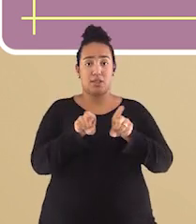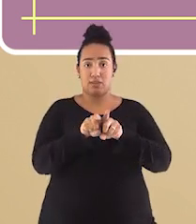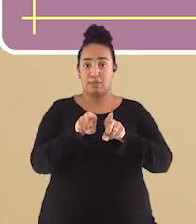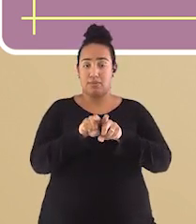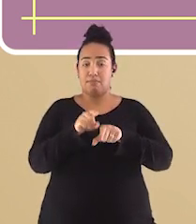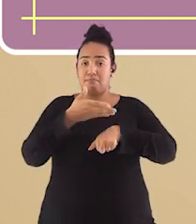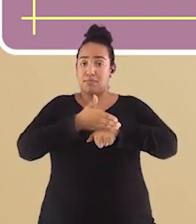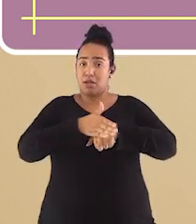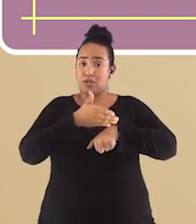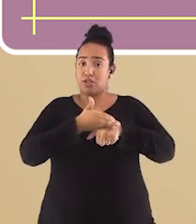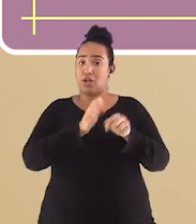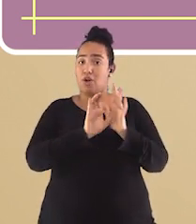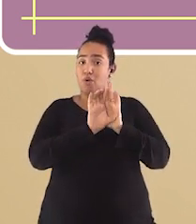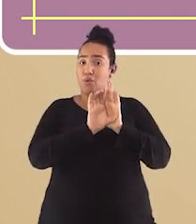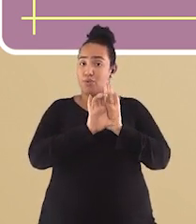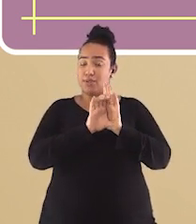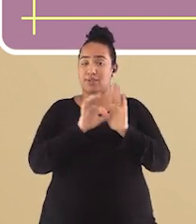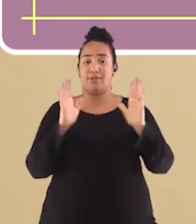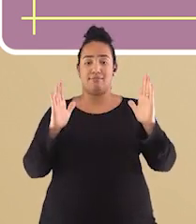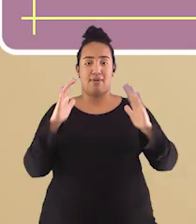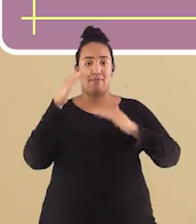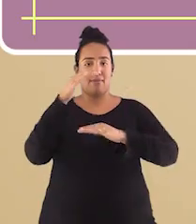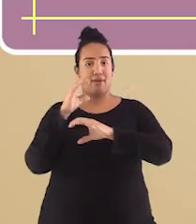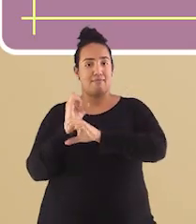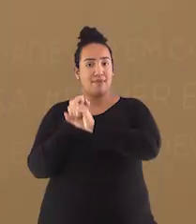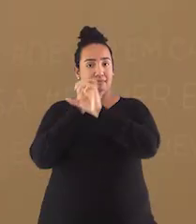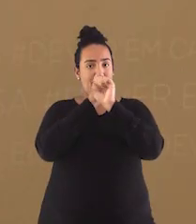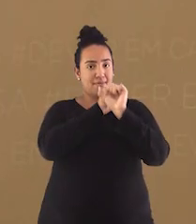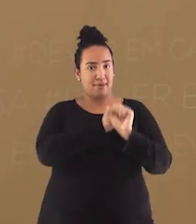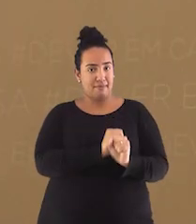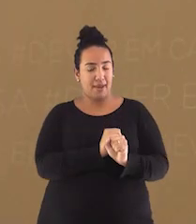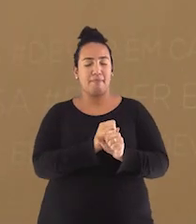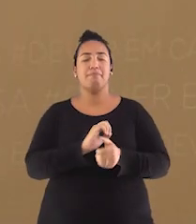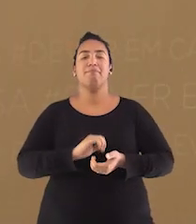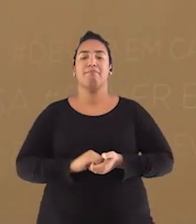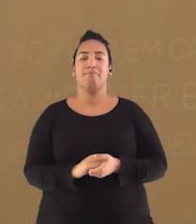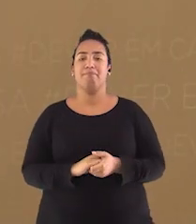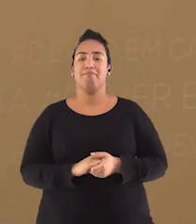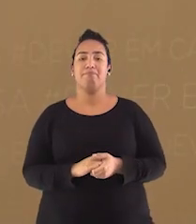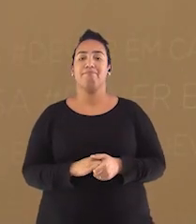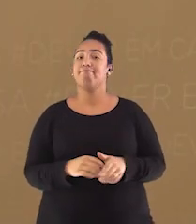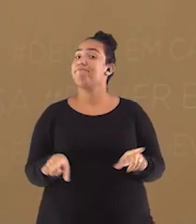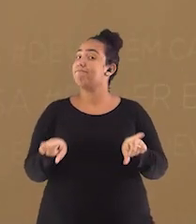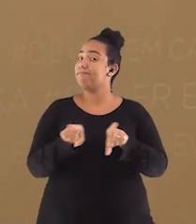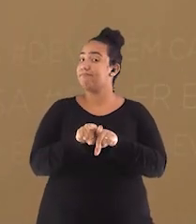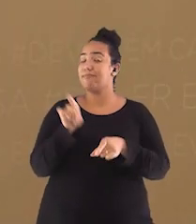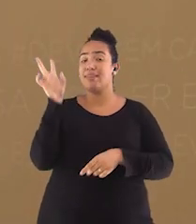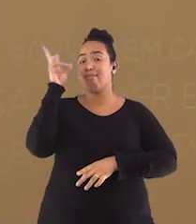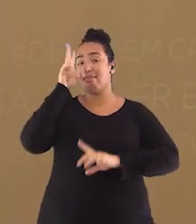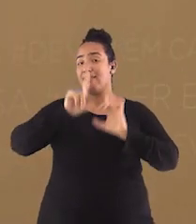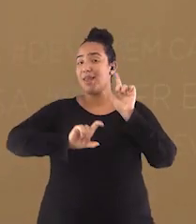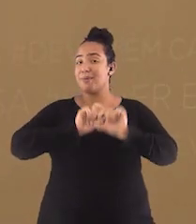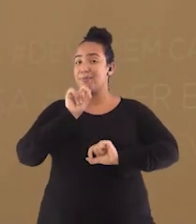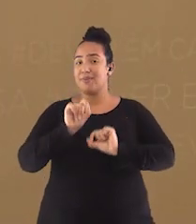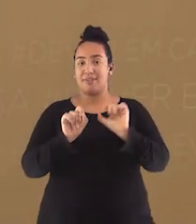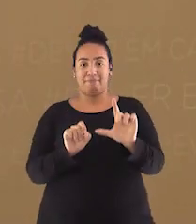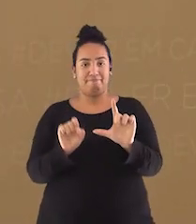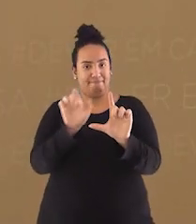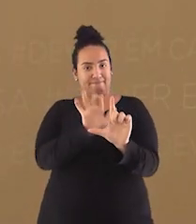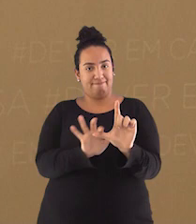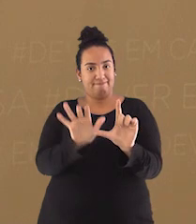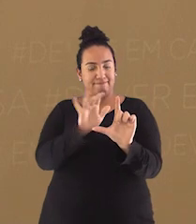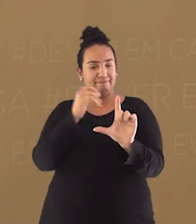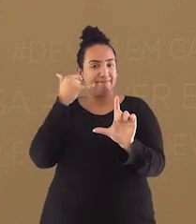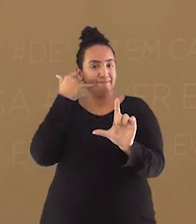os conceitos de perímetro na resolução de problemas e pessoal não se esqueçam de apontar a câmera do seu celular